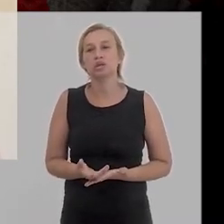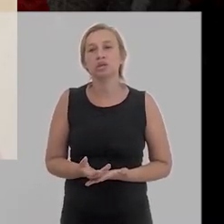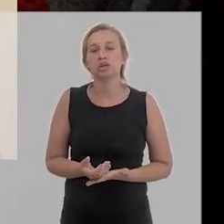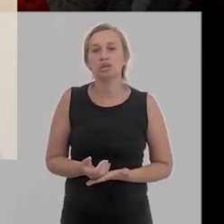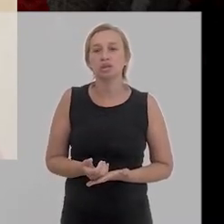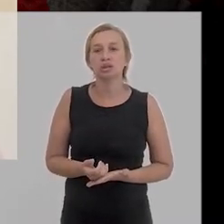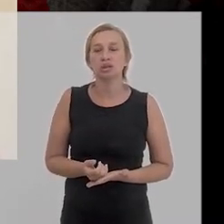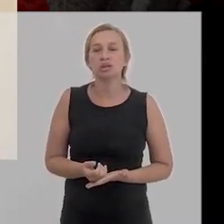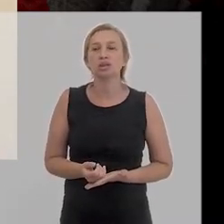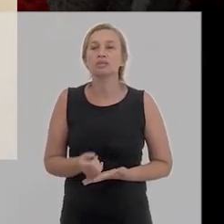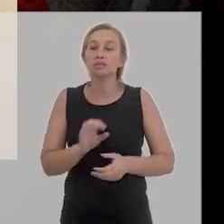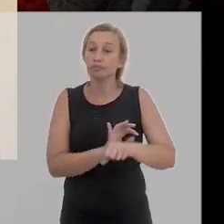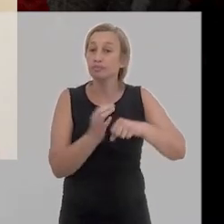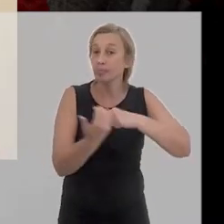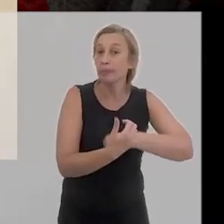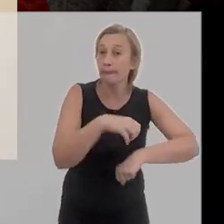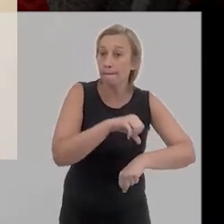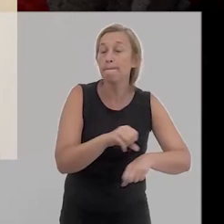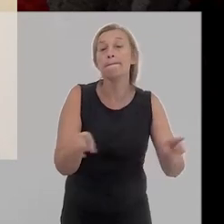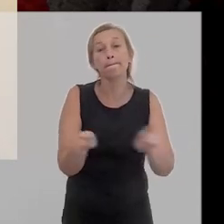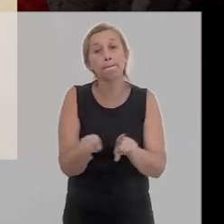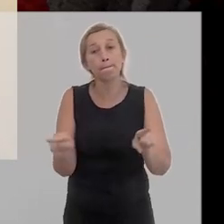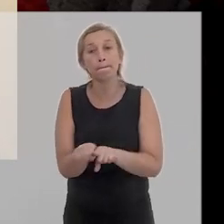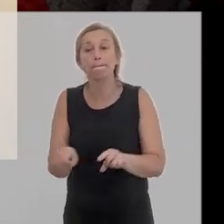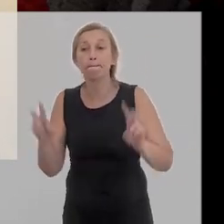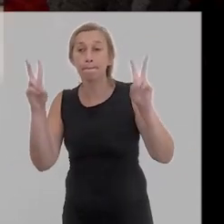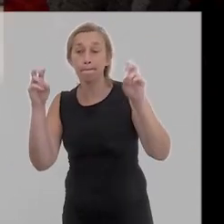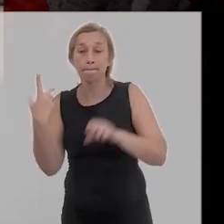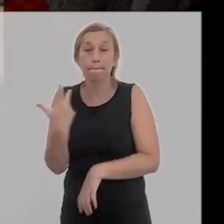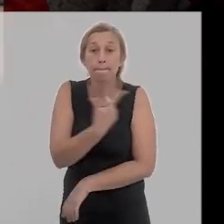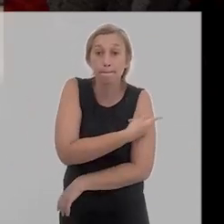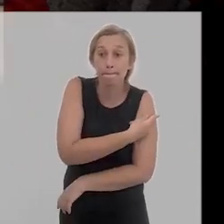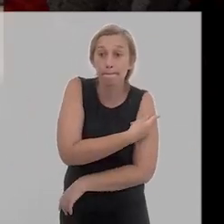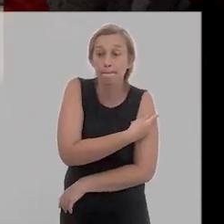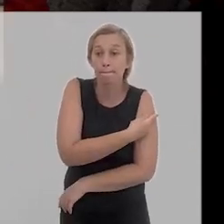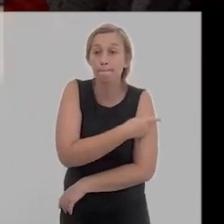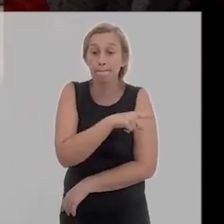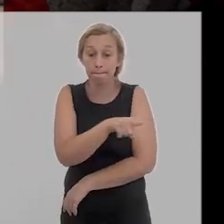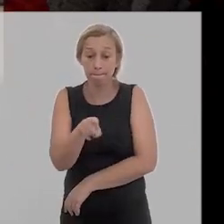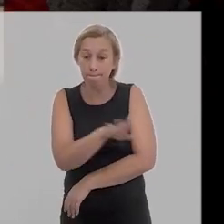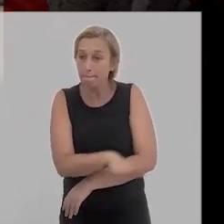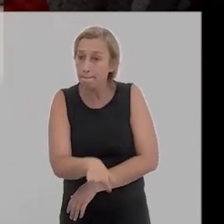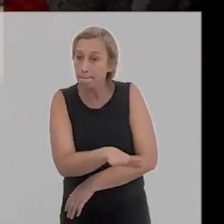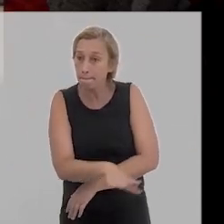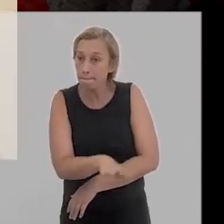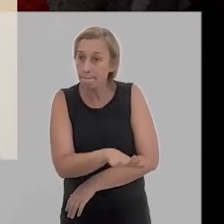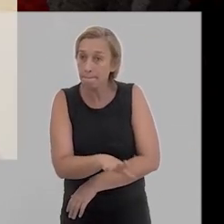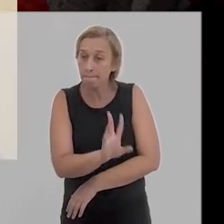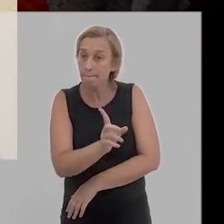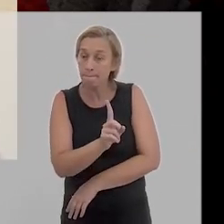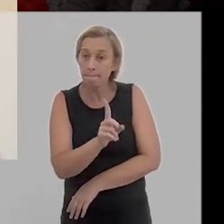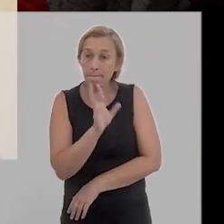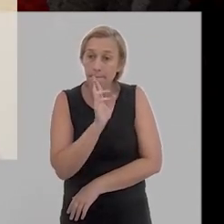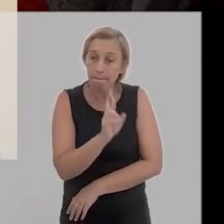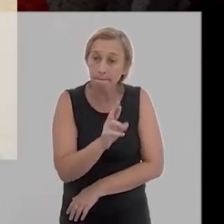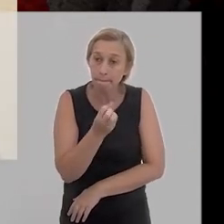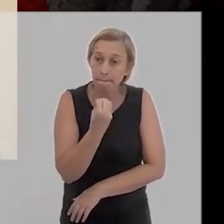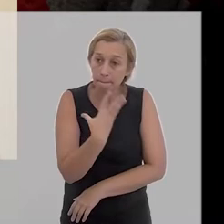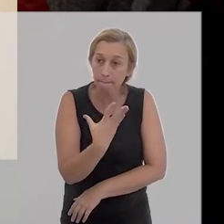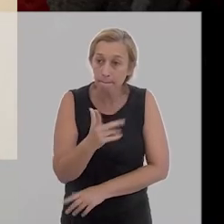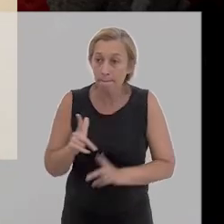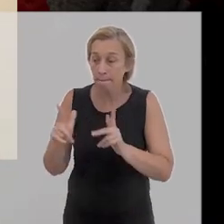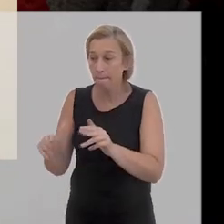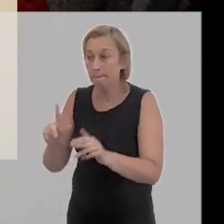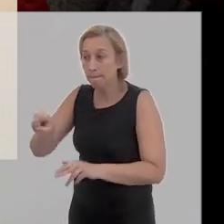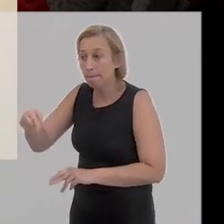doença, da doença de base para a COVID, e também a questão da vacinação dessas crianças não